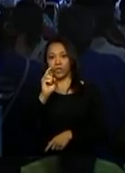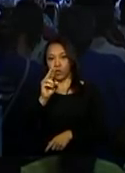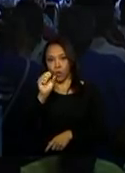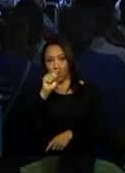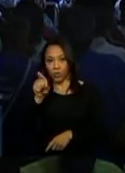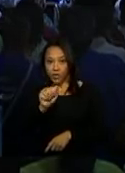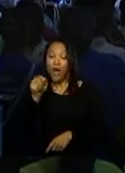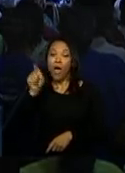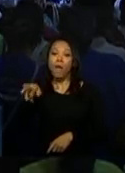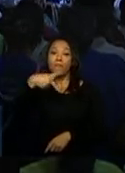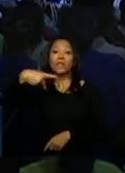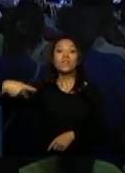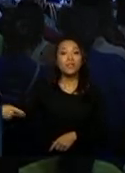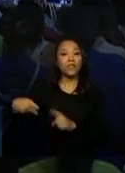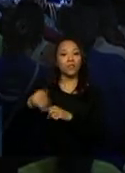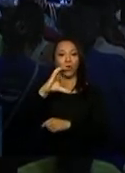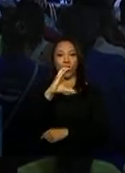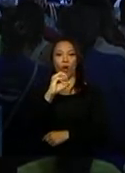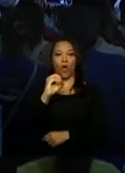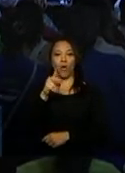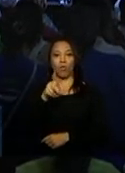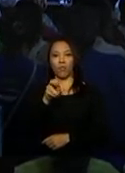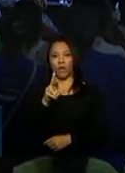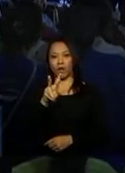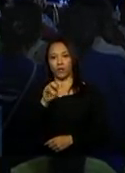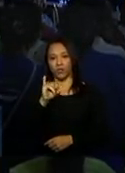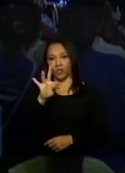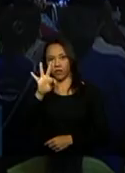da Cooperativa Aguapé.